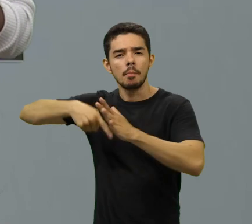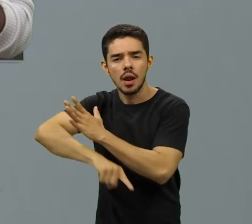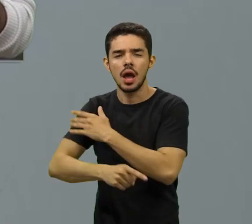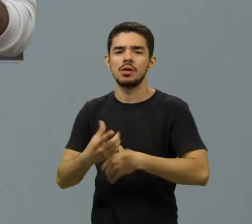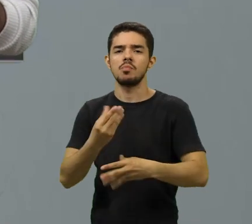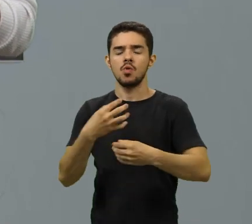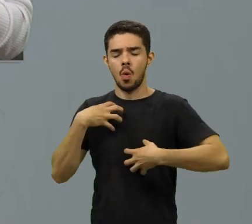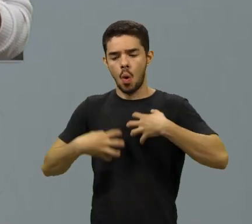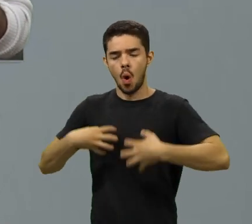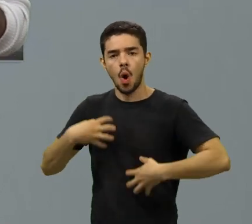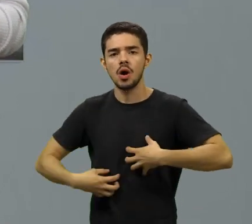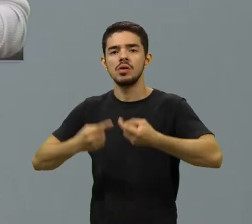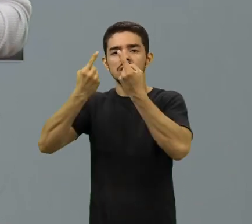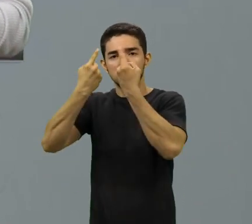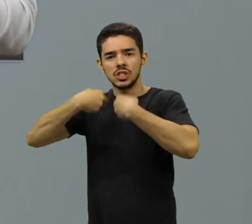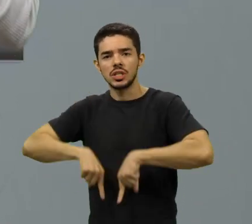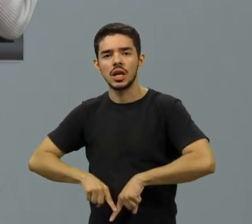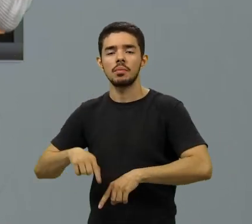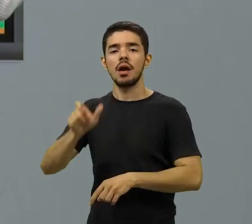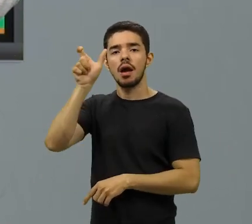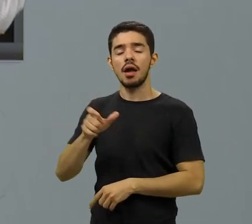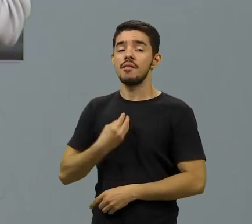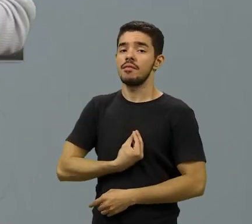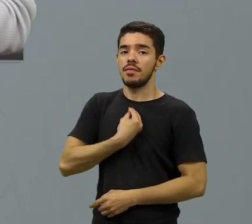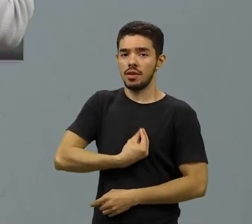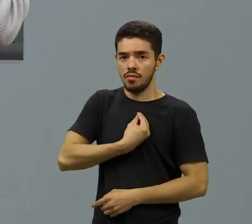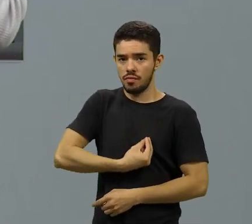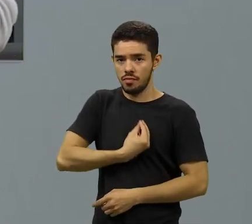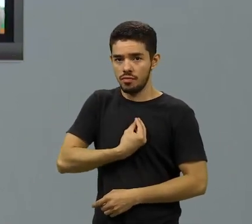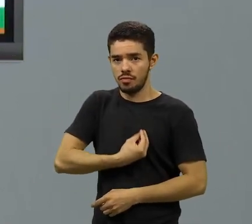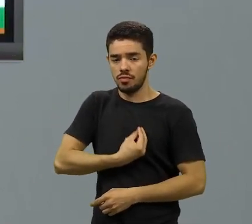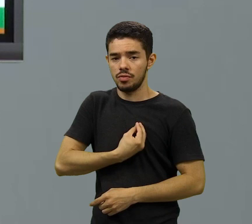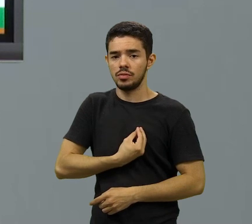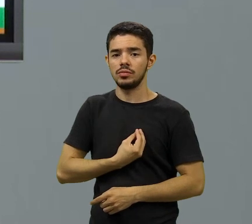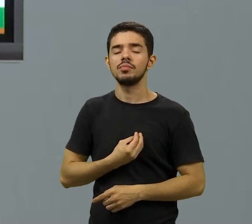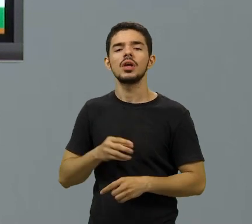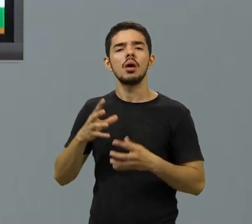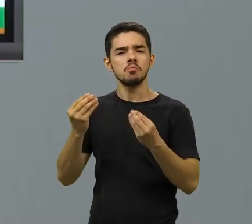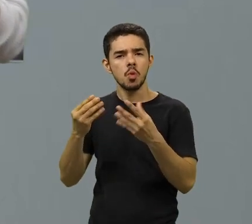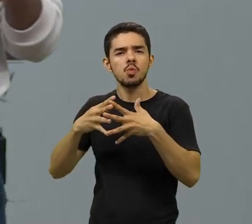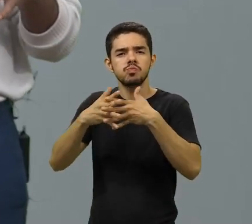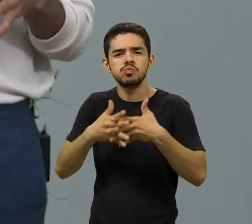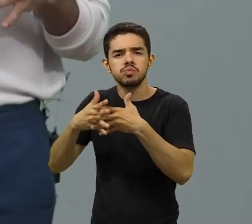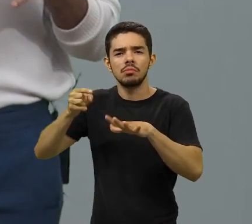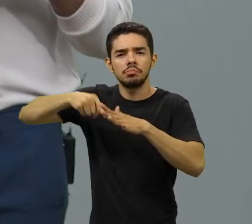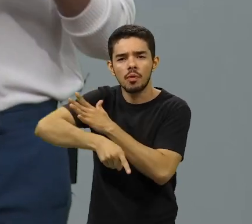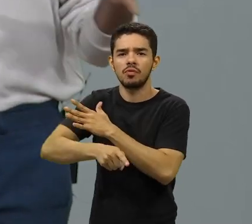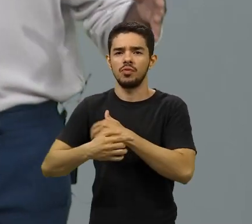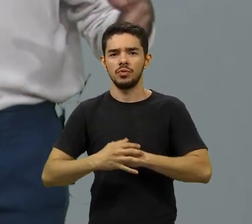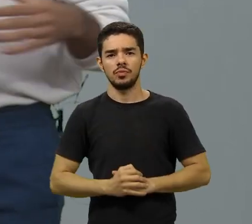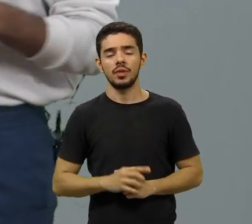Tem vários órgãos, tem sistemas, é um organismo vivo, é um indivíduo bastante complexo. Isso nós